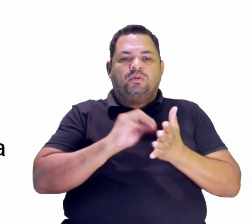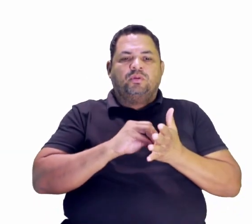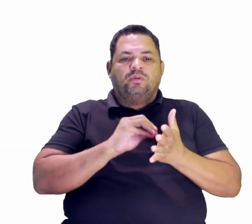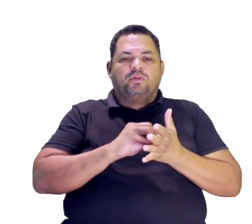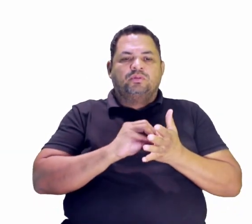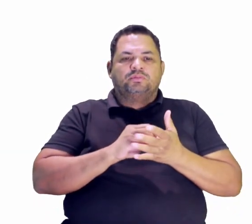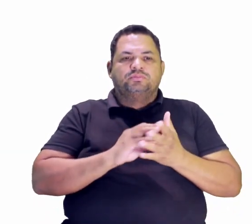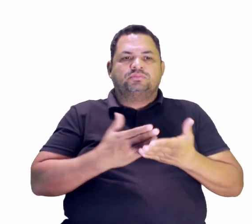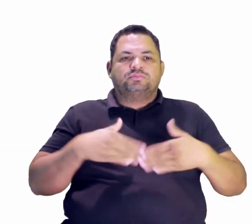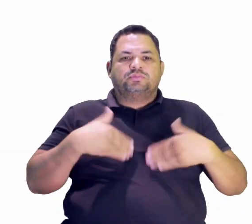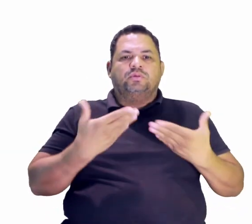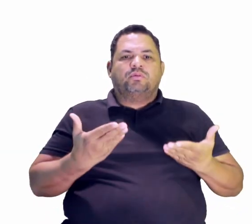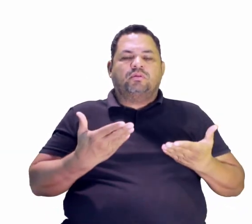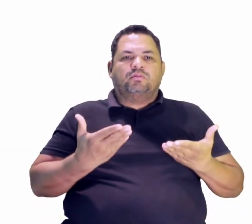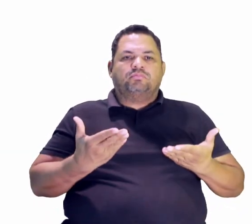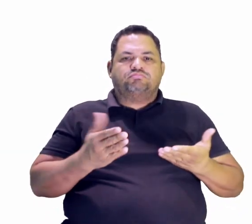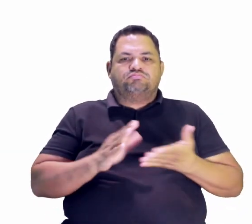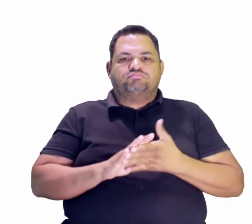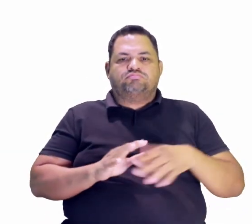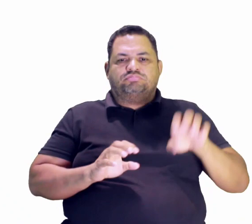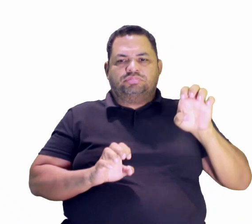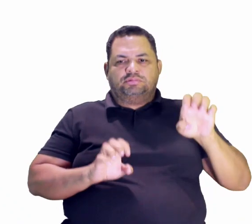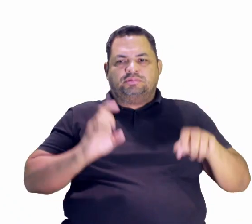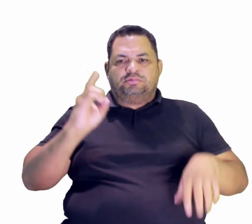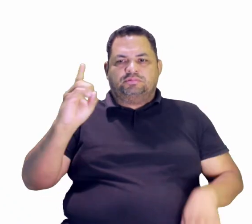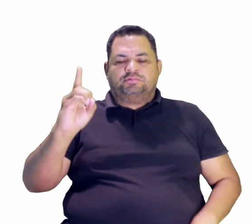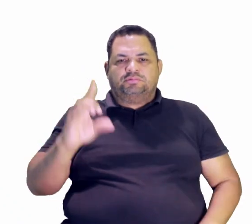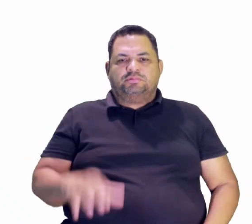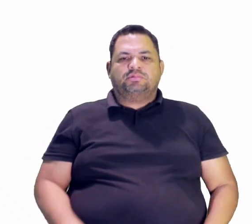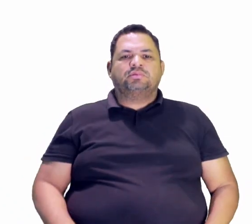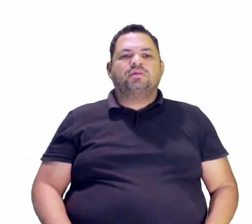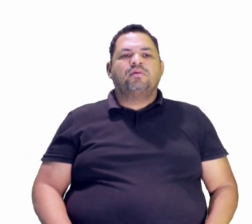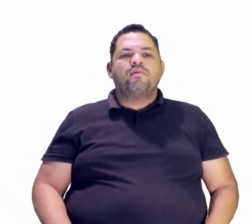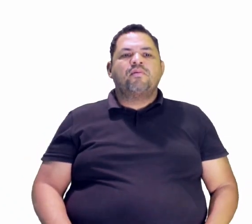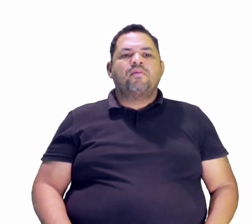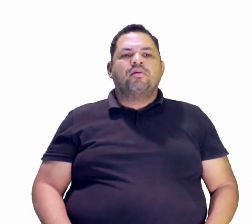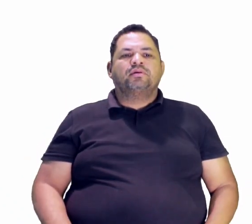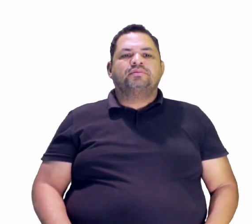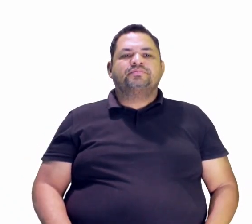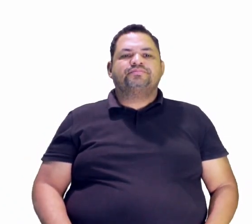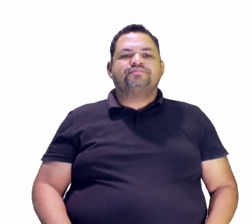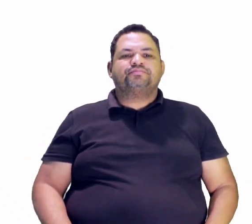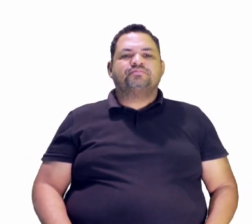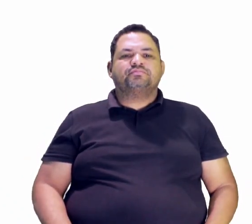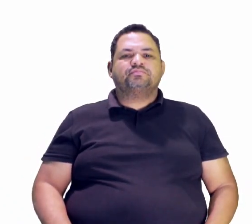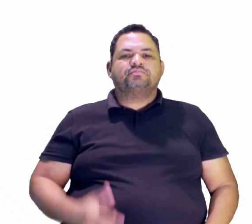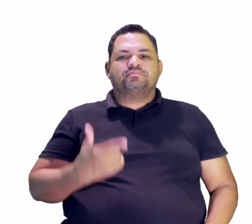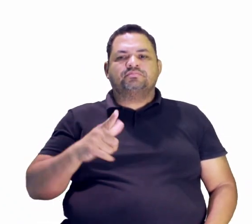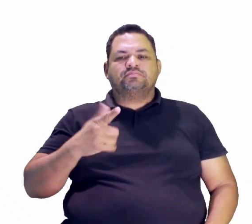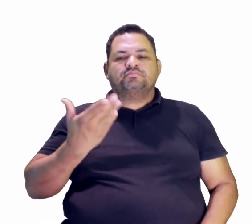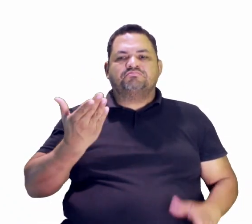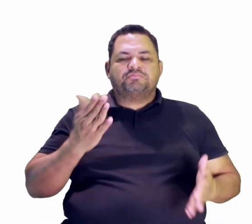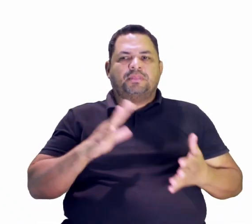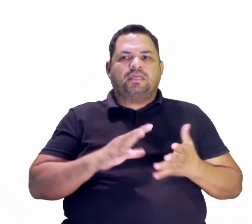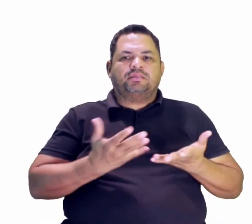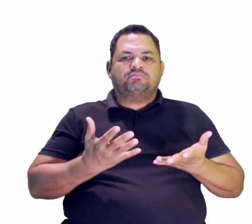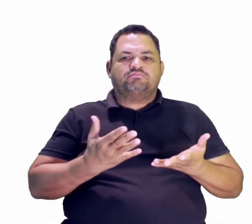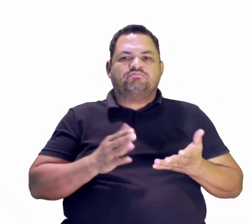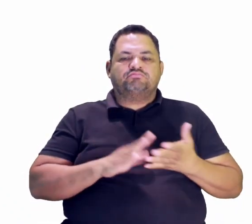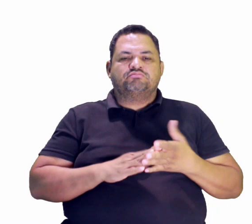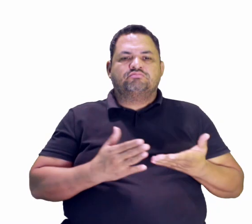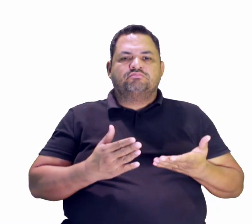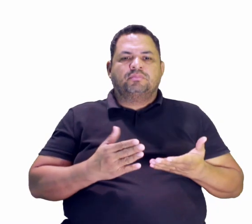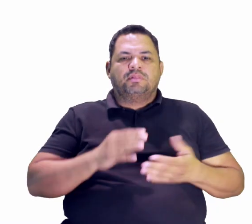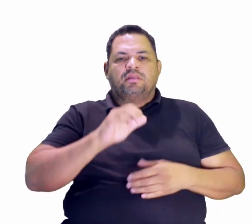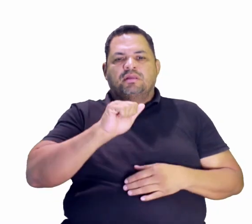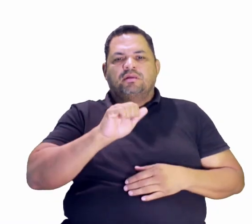um sentido. Então, olha bem, se o segmento de reta não tem um sentido, o segmento